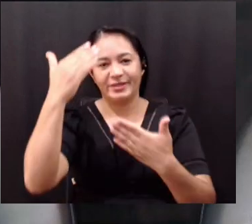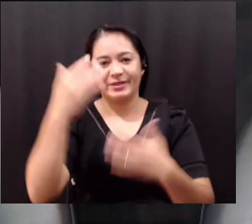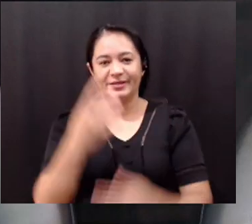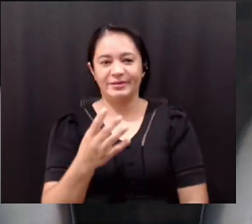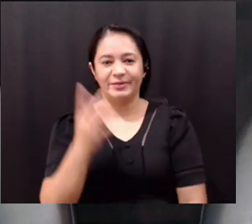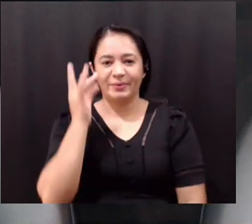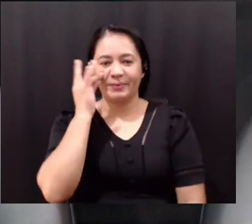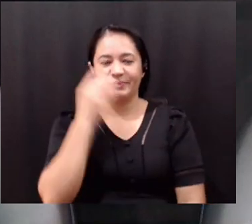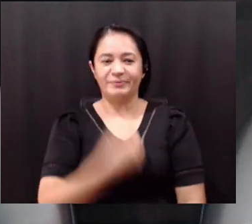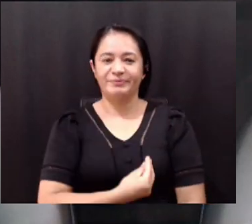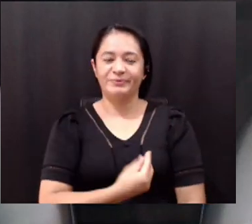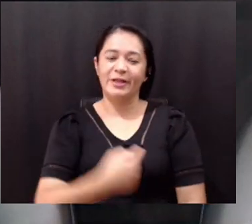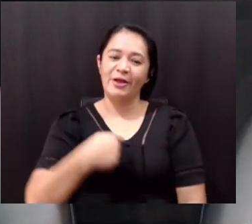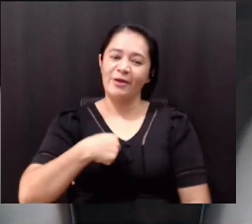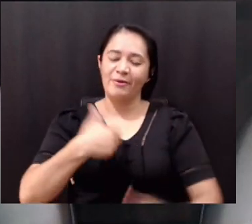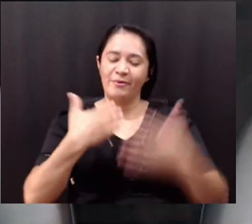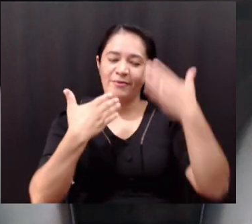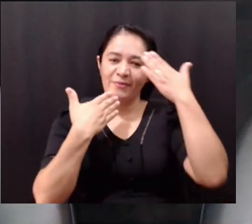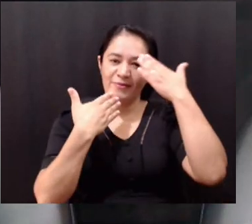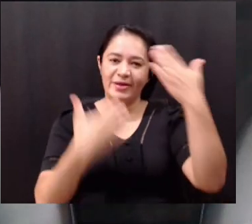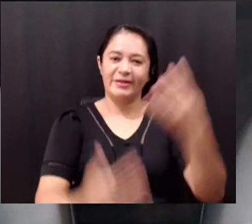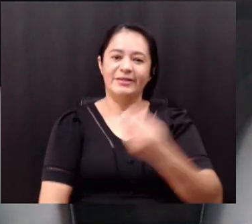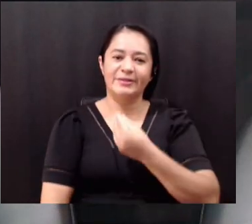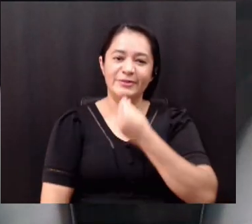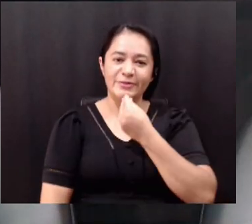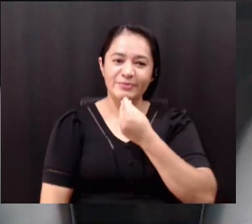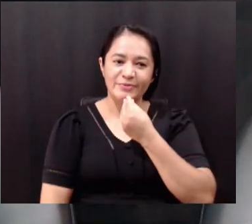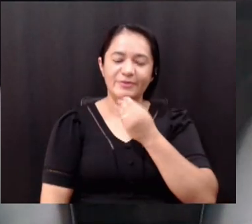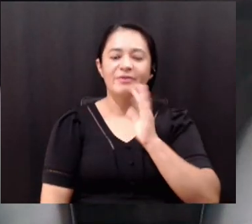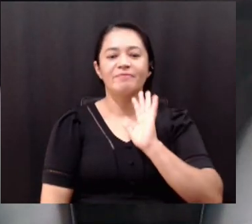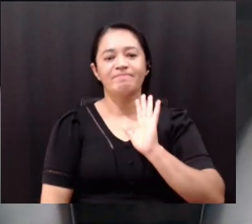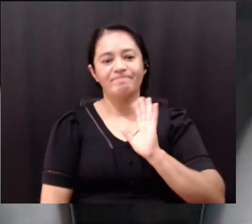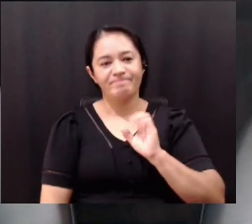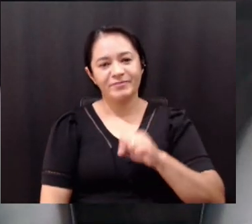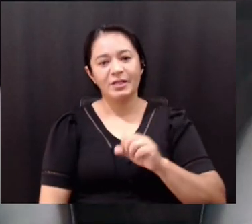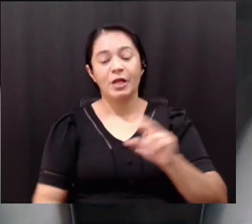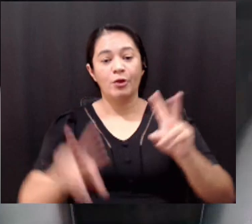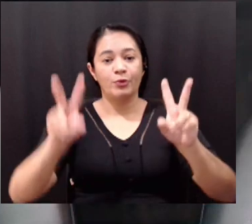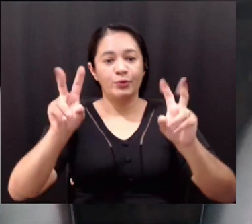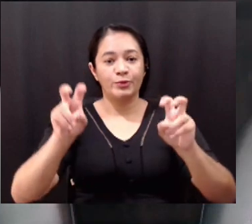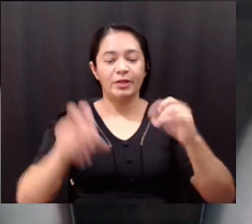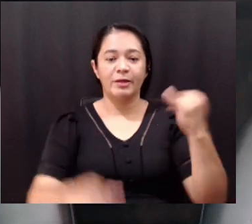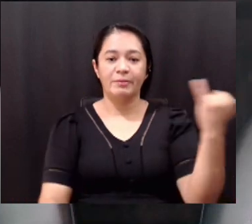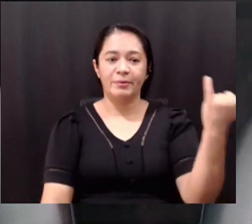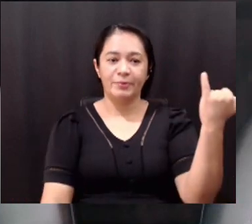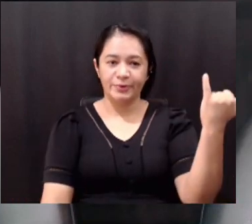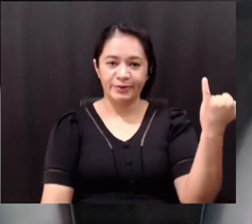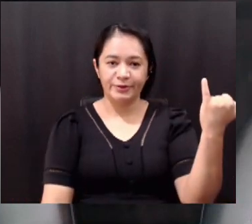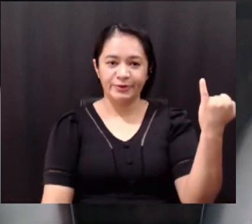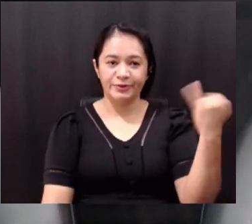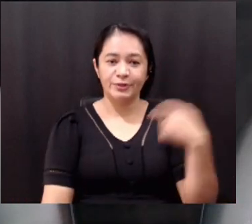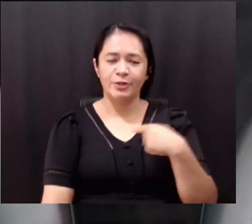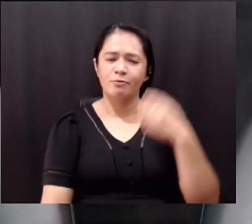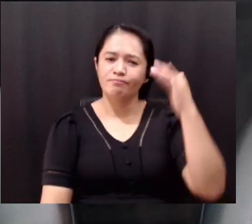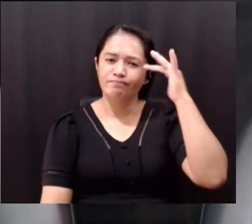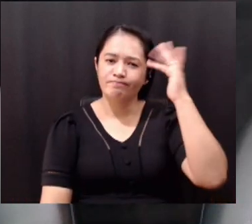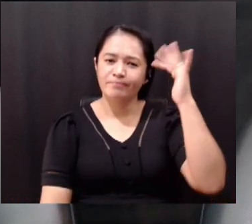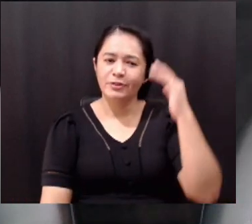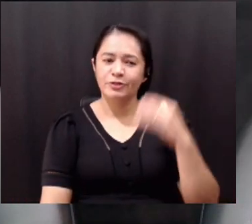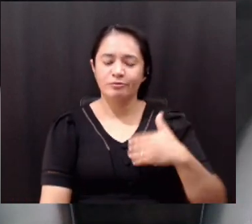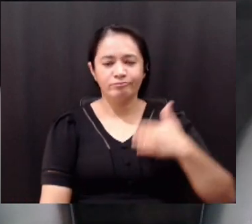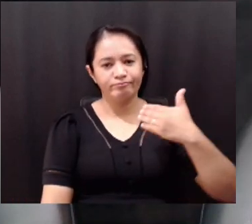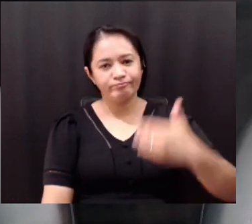agradeço a oportunidade, como a Adriana falou, realmente esse é um assunto muito importante. Eu imagino que cada vez mais a gente passe